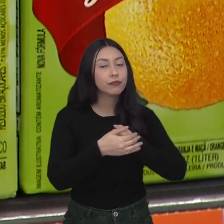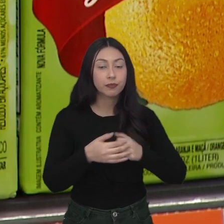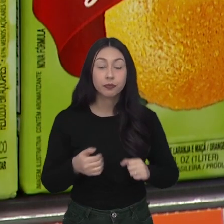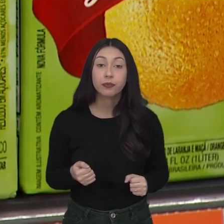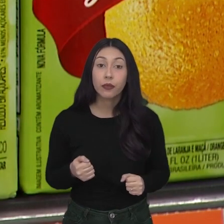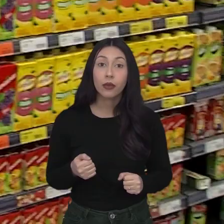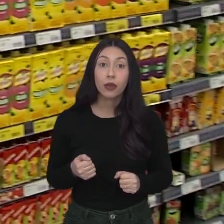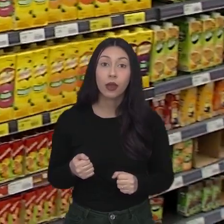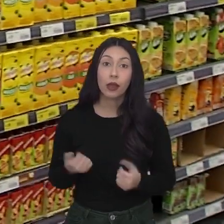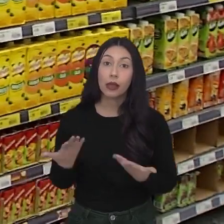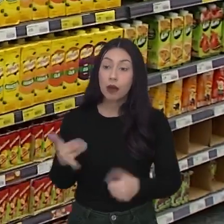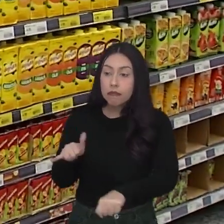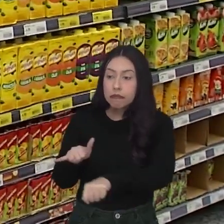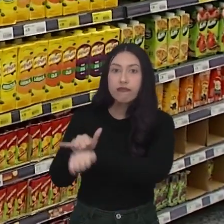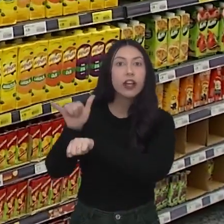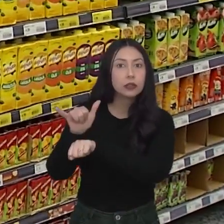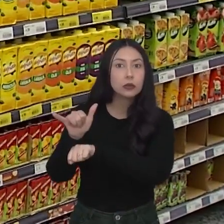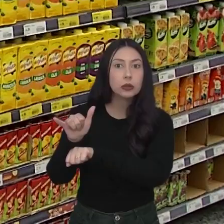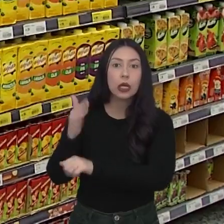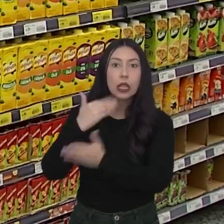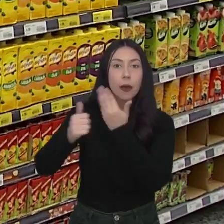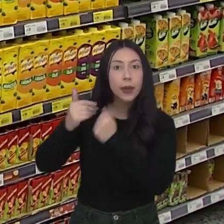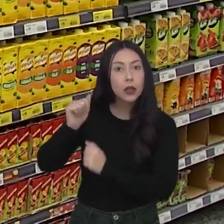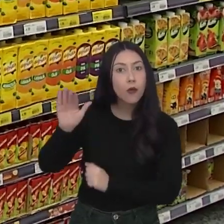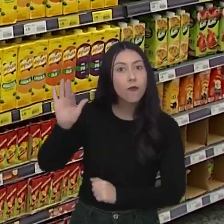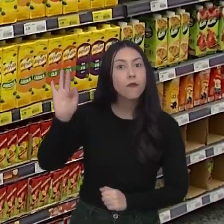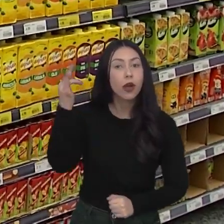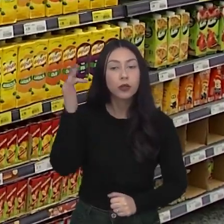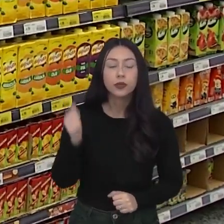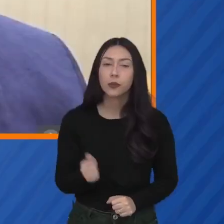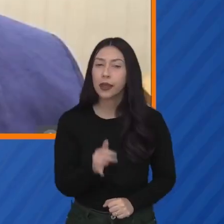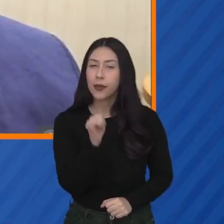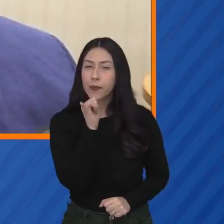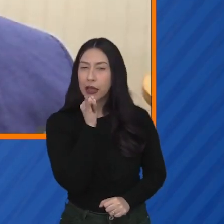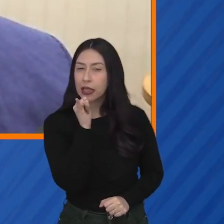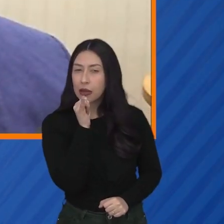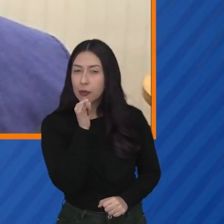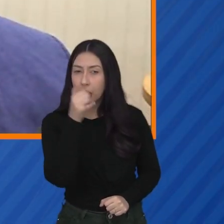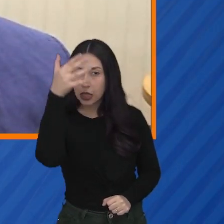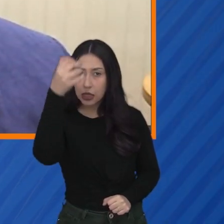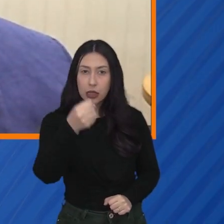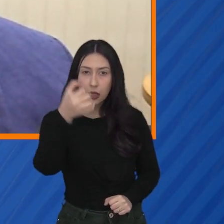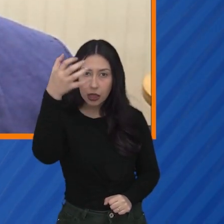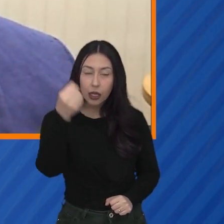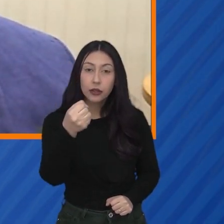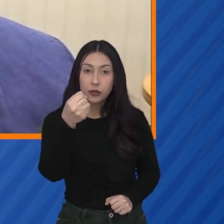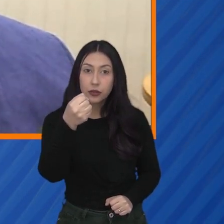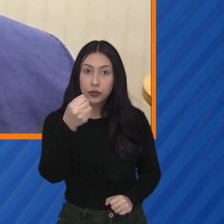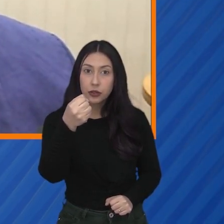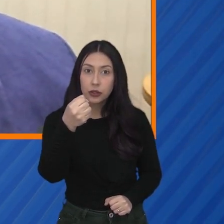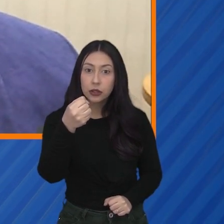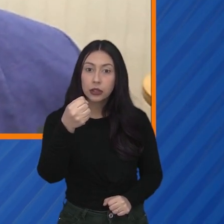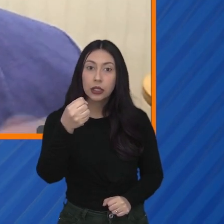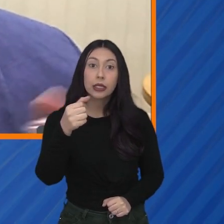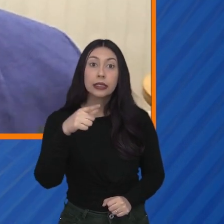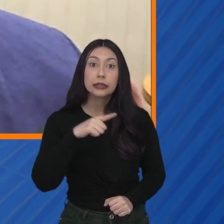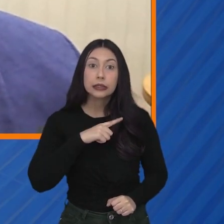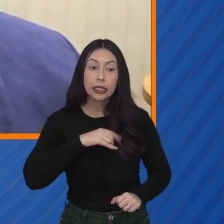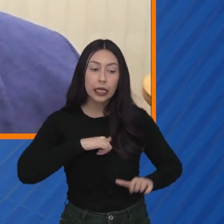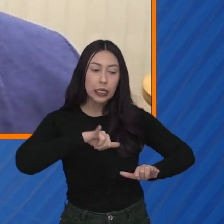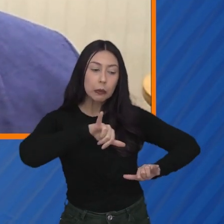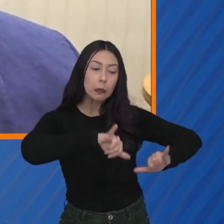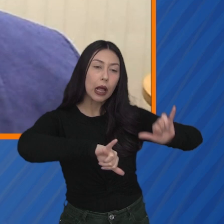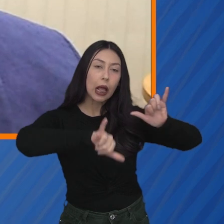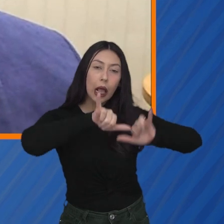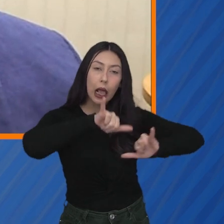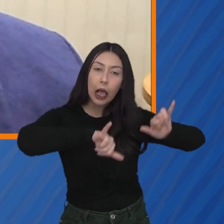substituídos, inclusive de forma ilegal. São as chamadas fraudes alimentares. Por exemplo, no caso do leite, a